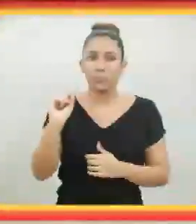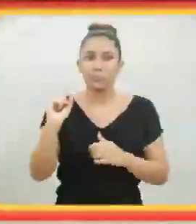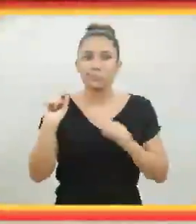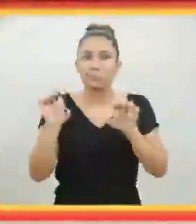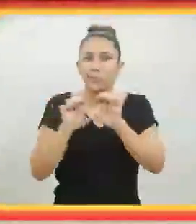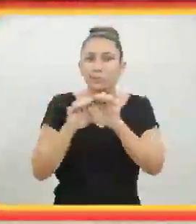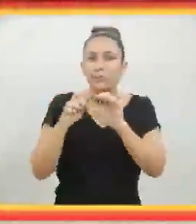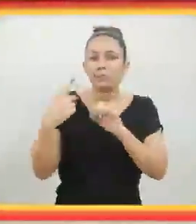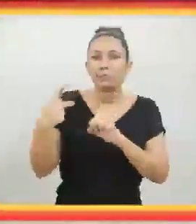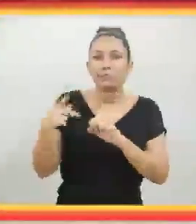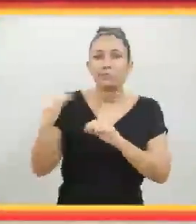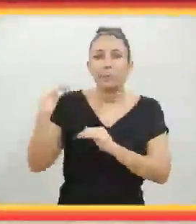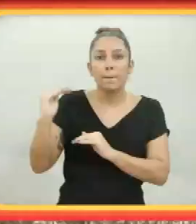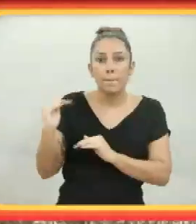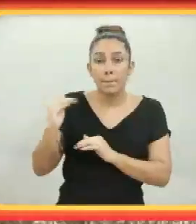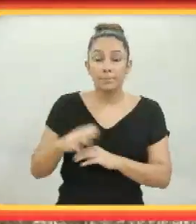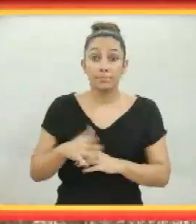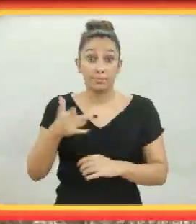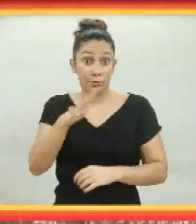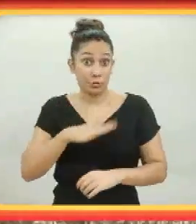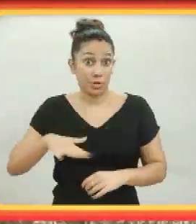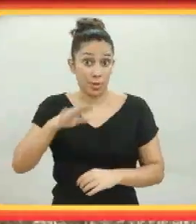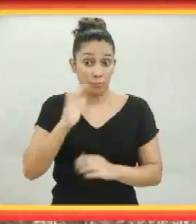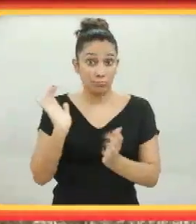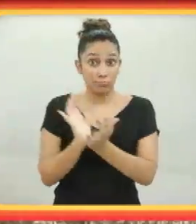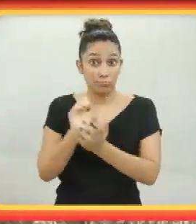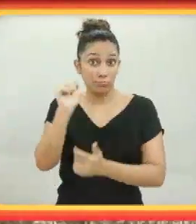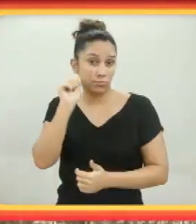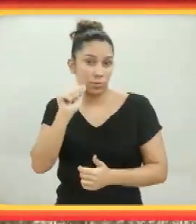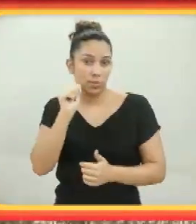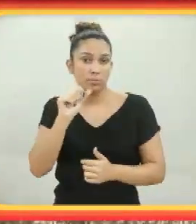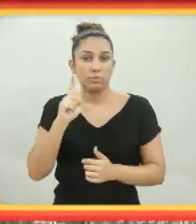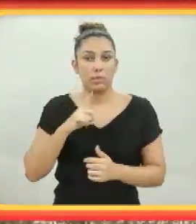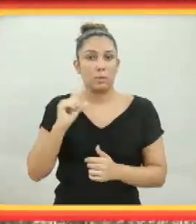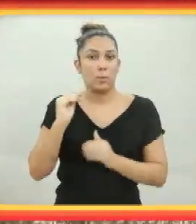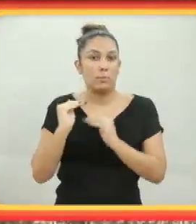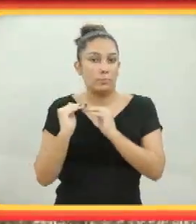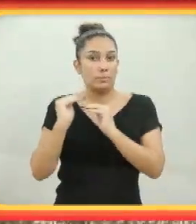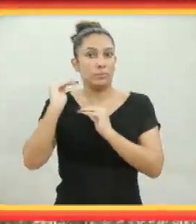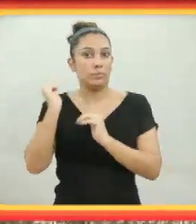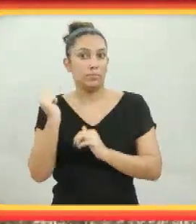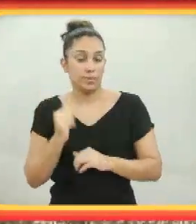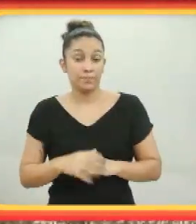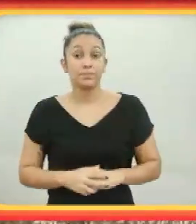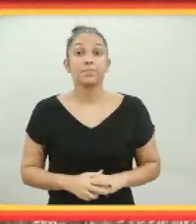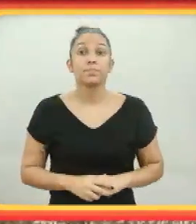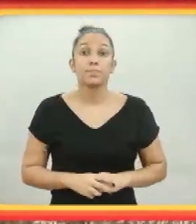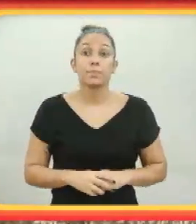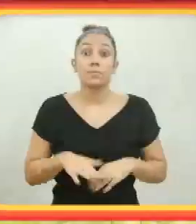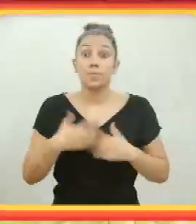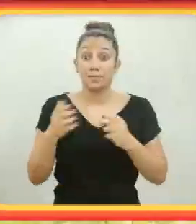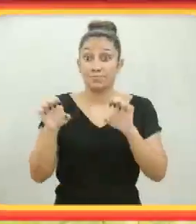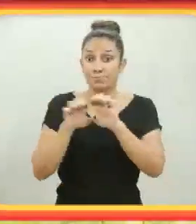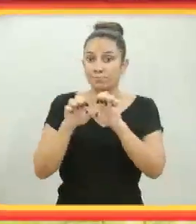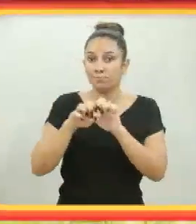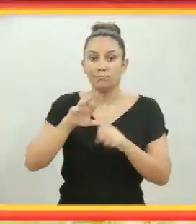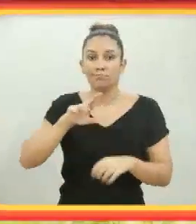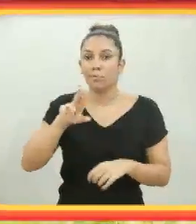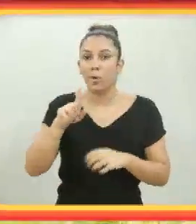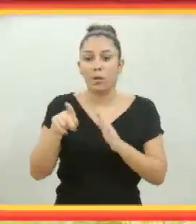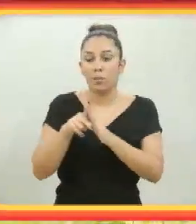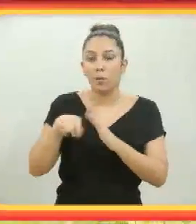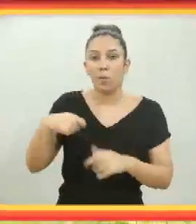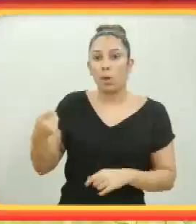é um pouquinho mais lento, né, da estrutura óssea, e a pessoa fica lá com uma estatura mais